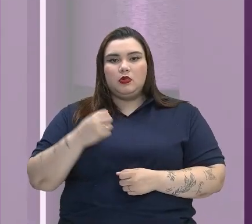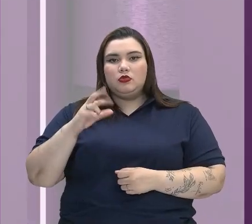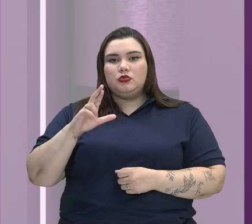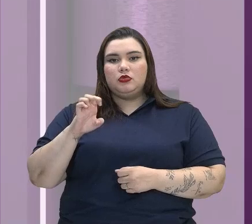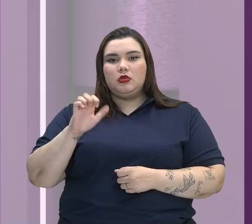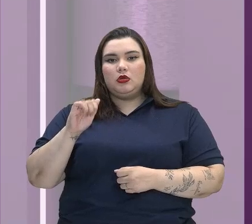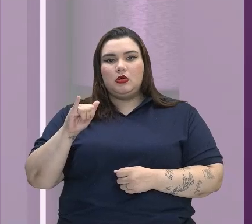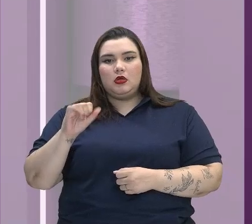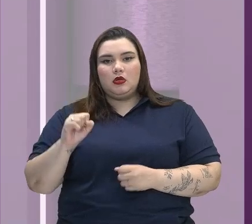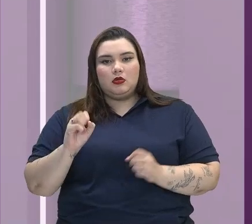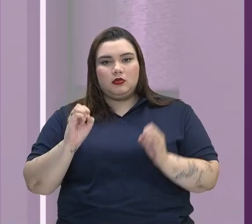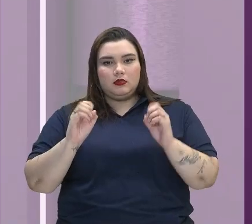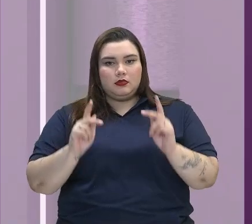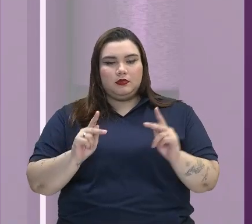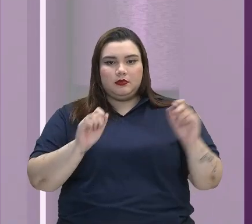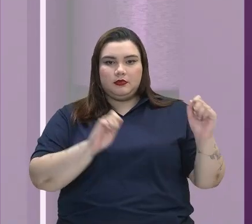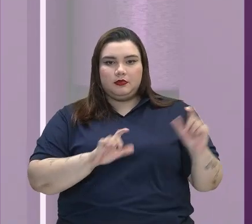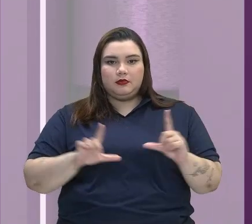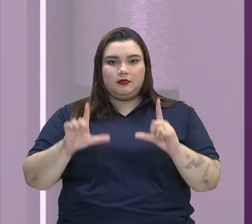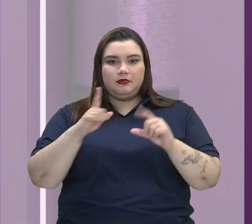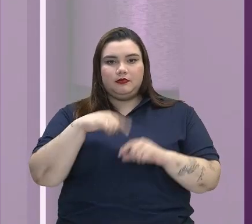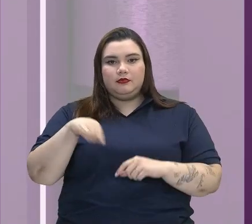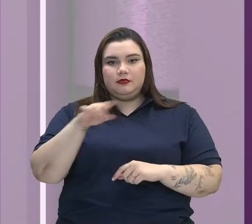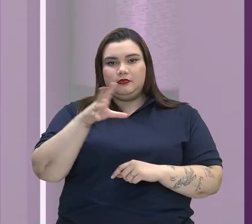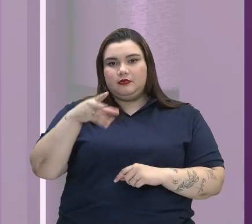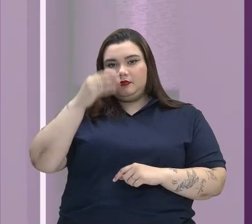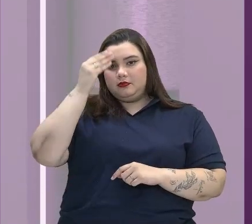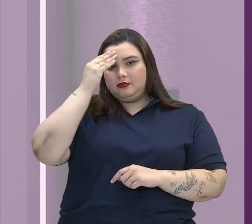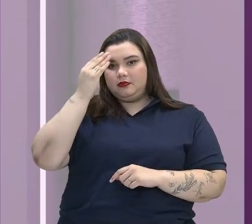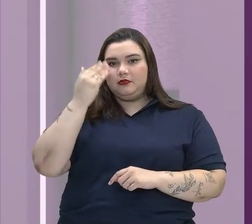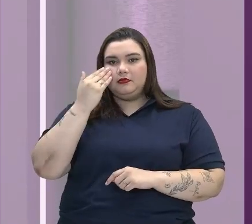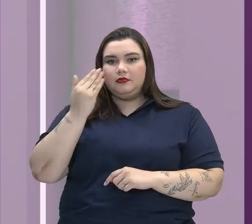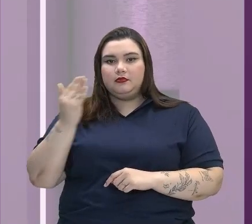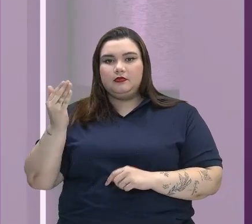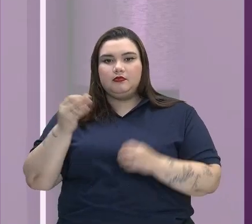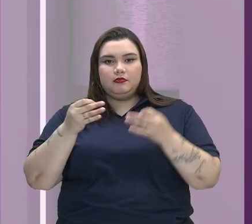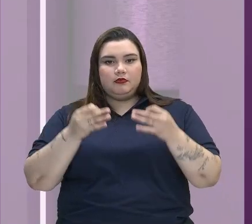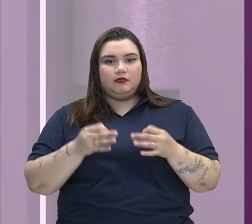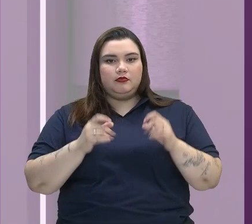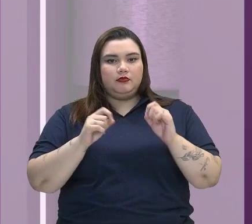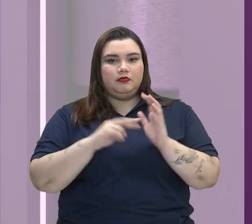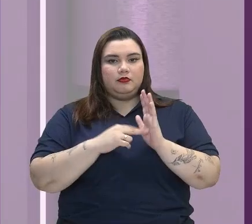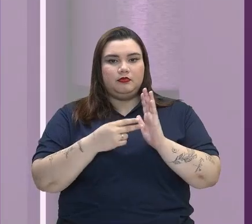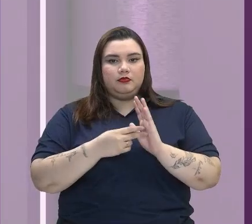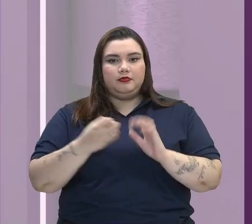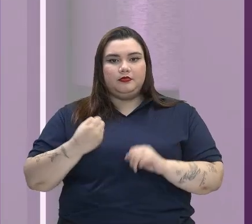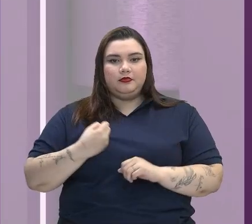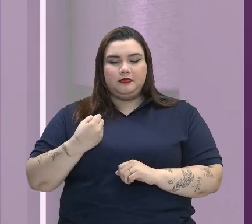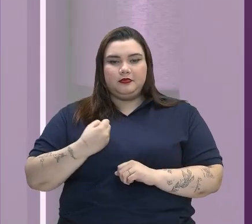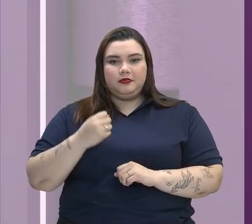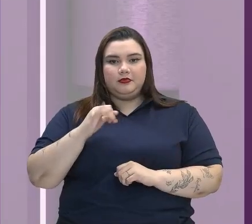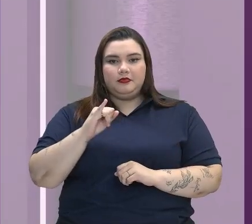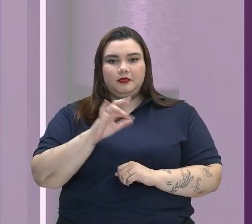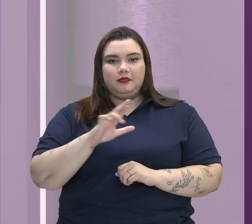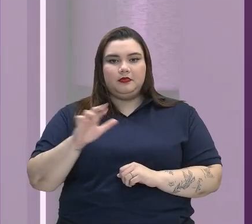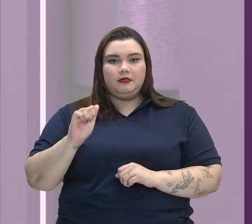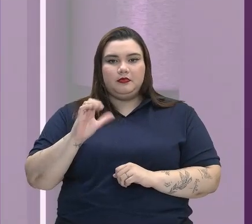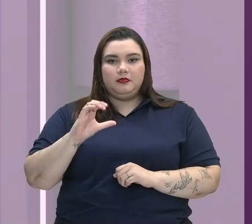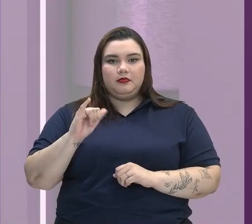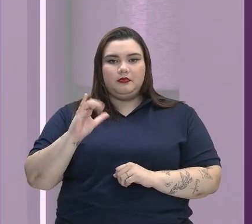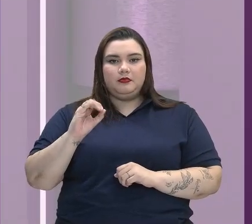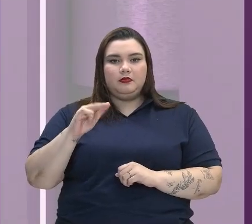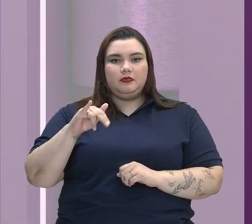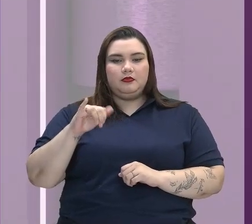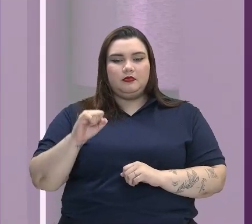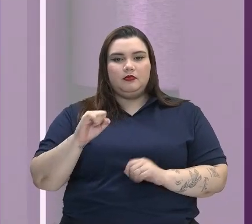certo? Vamos voltar a essa cartela para que você possa lembrar exatamente do que são esses números irracionais, tá? Então, observe que no